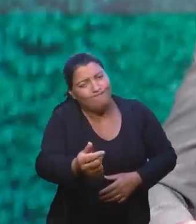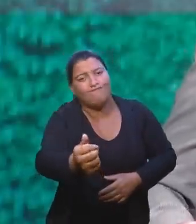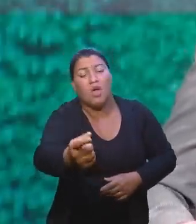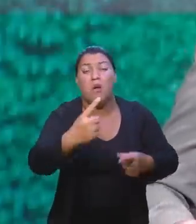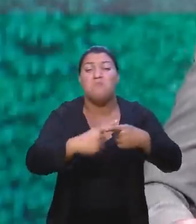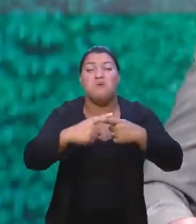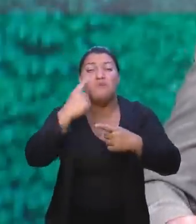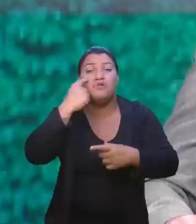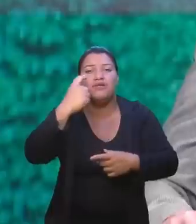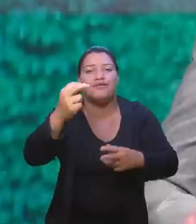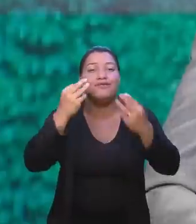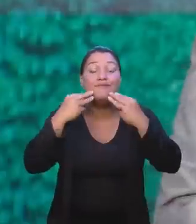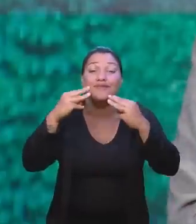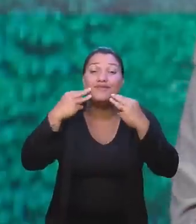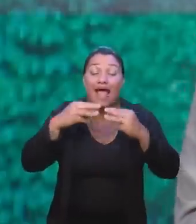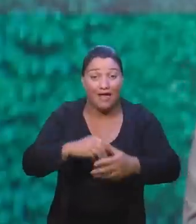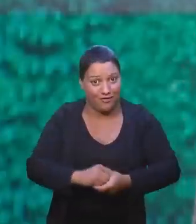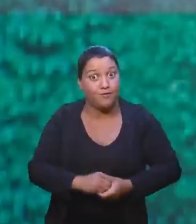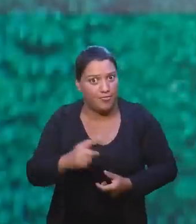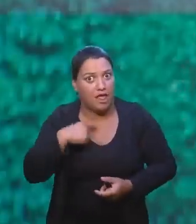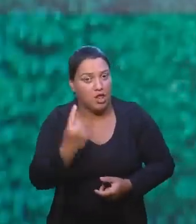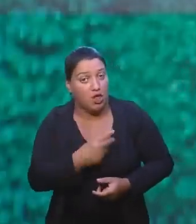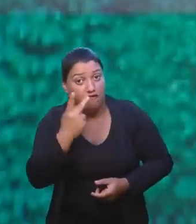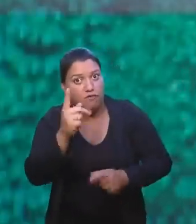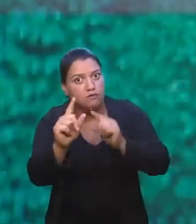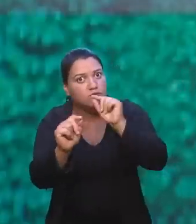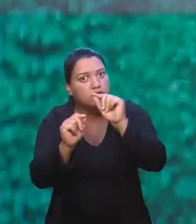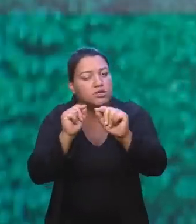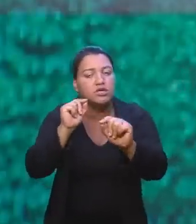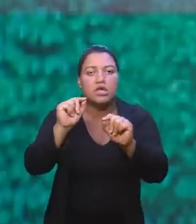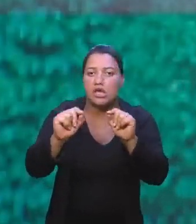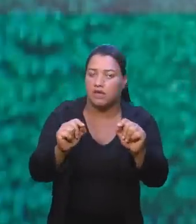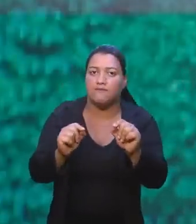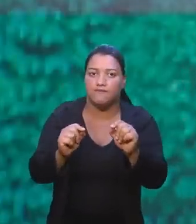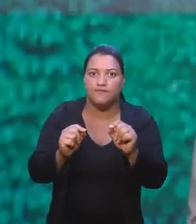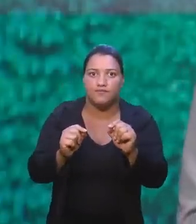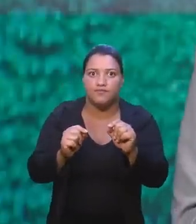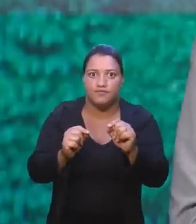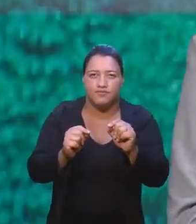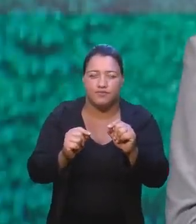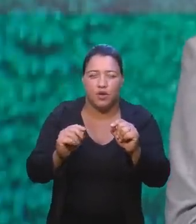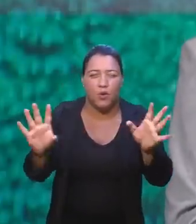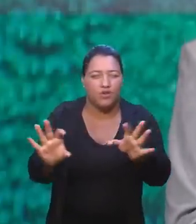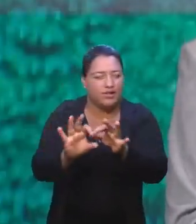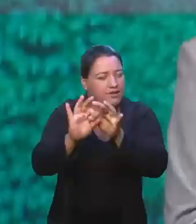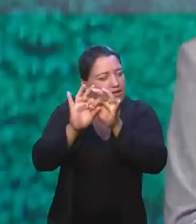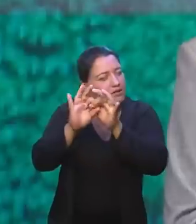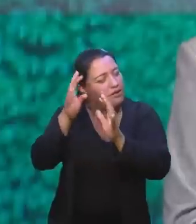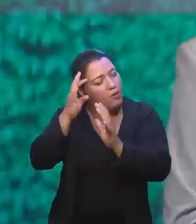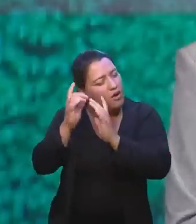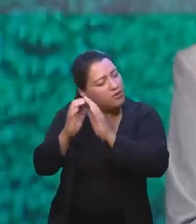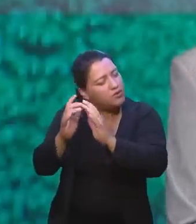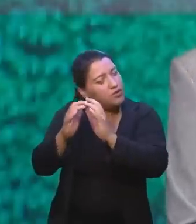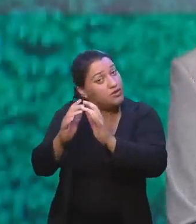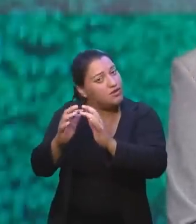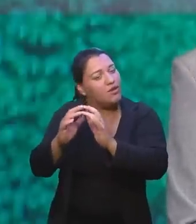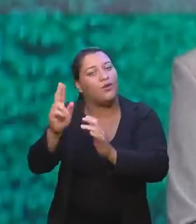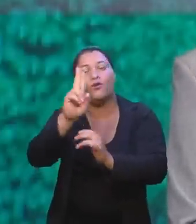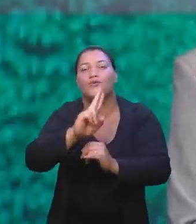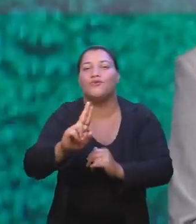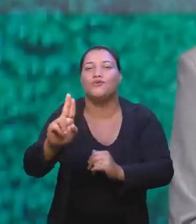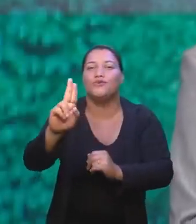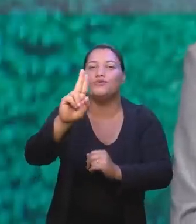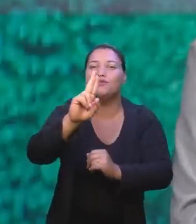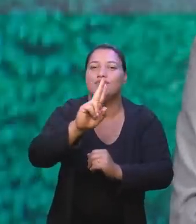Muito interessante esta mensagem. E nós podemos dizer, fazendo o fecho do nosso raciocínio, utilizando o